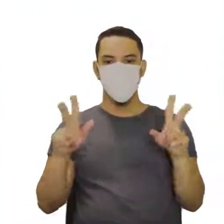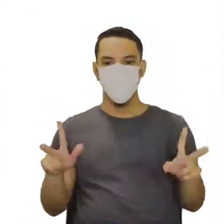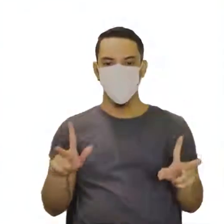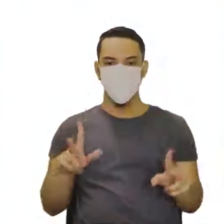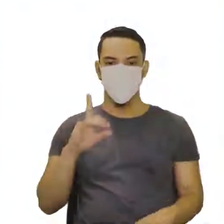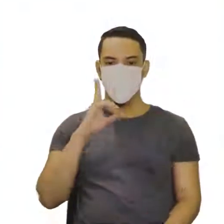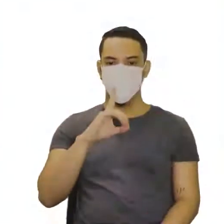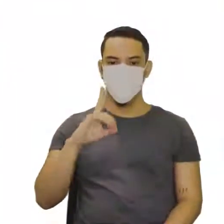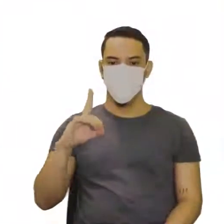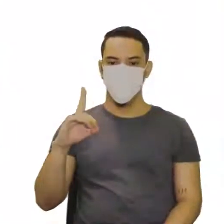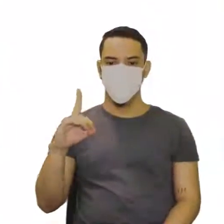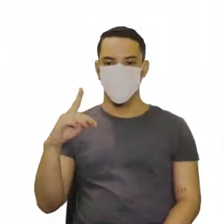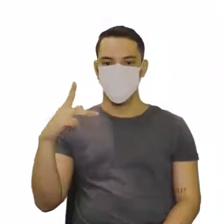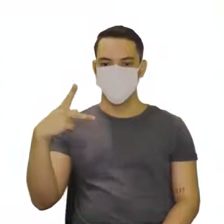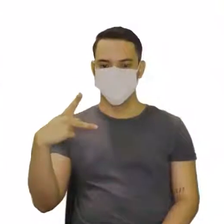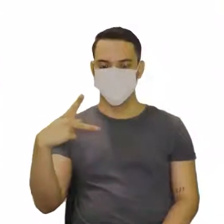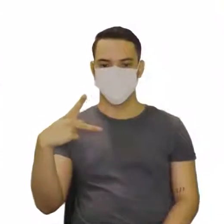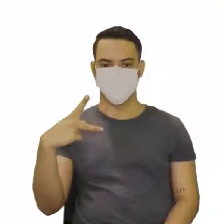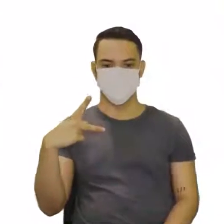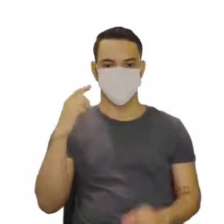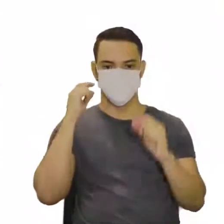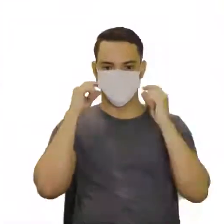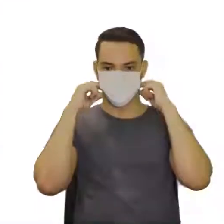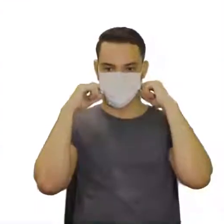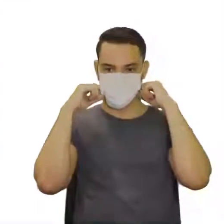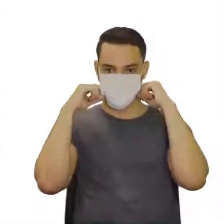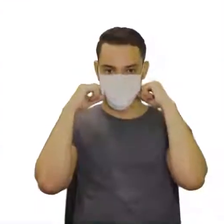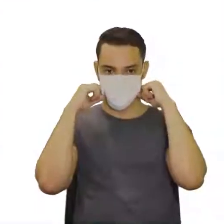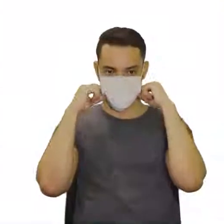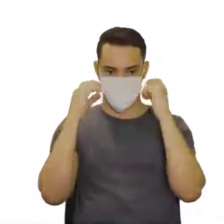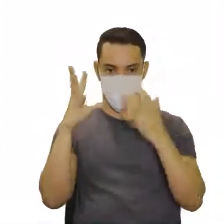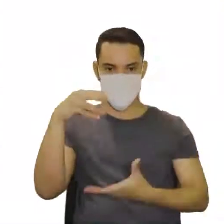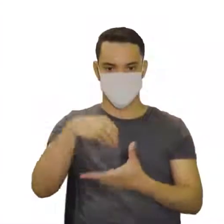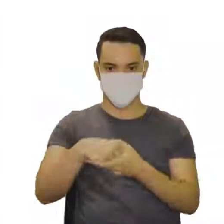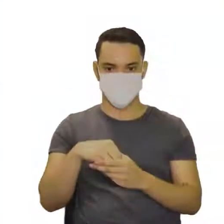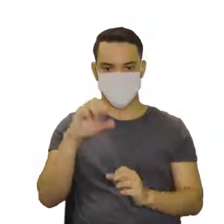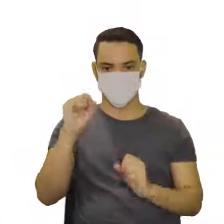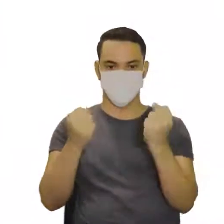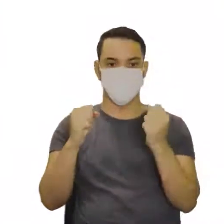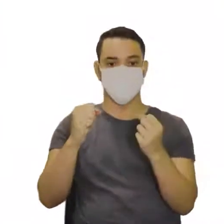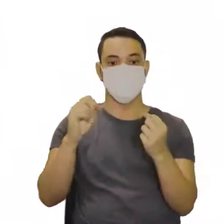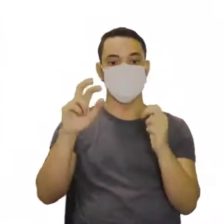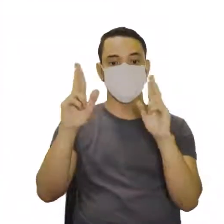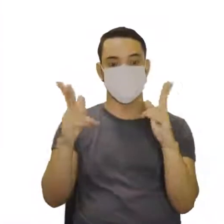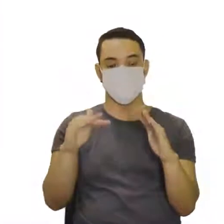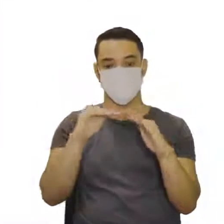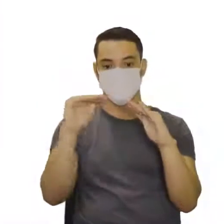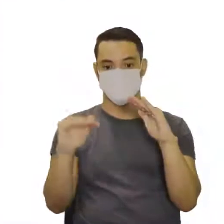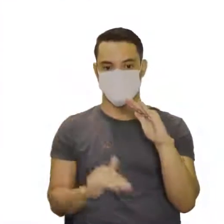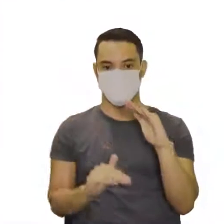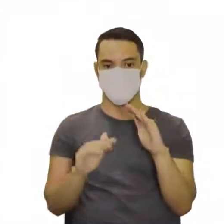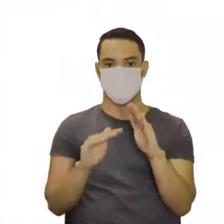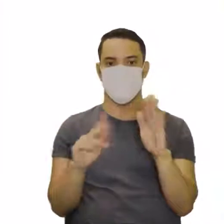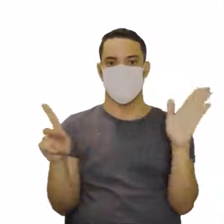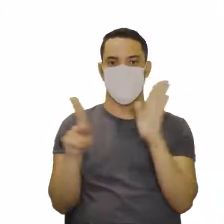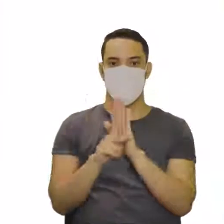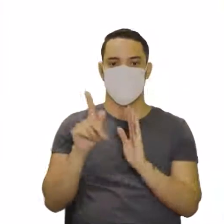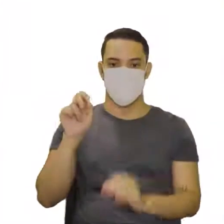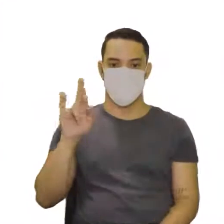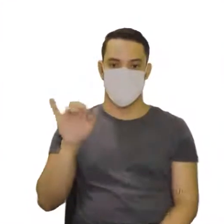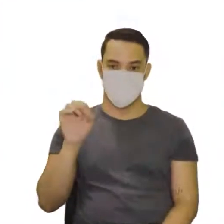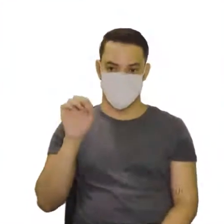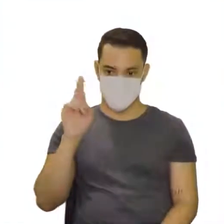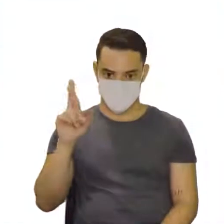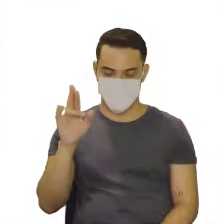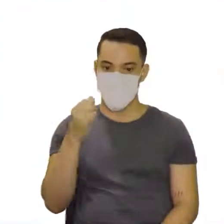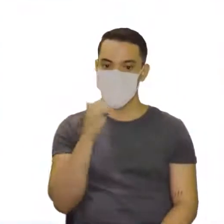potencial elétrico, DDP, nos terminais do aparelho é menor que a tensão nominal do gerador elétrico. Nós